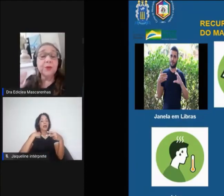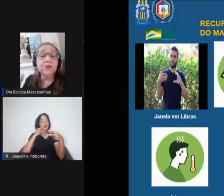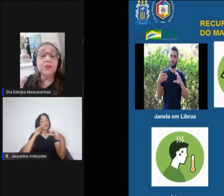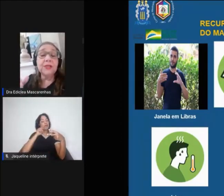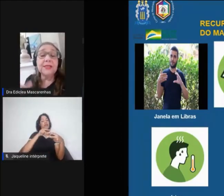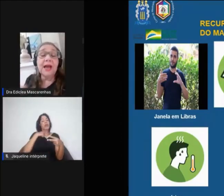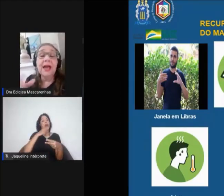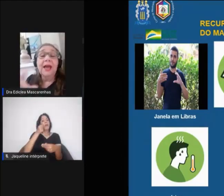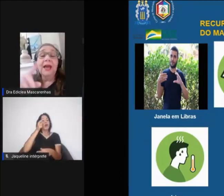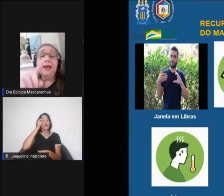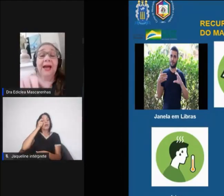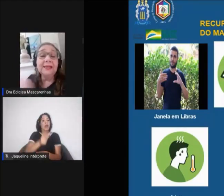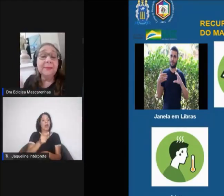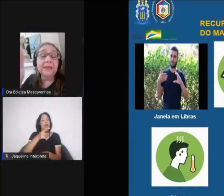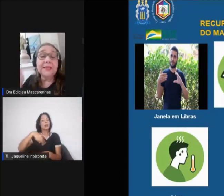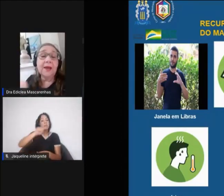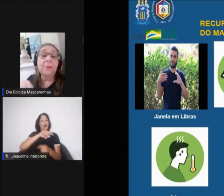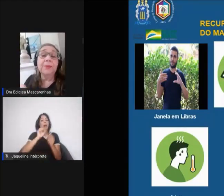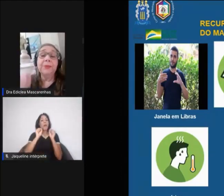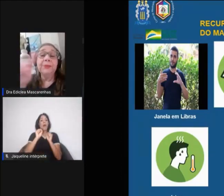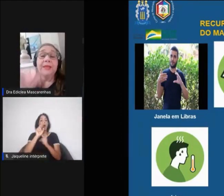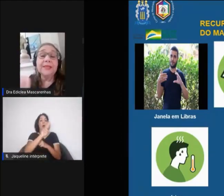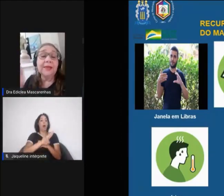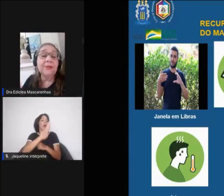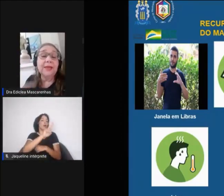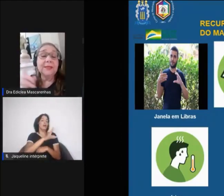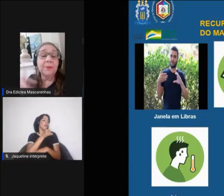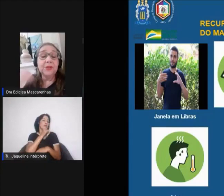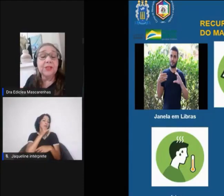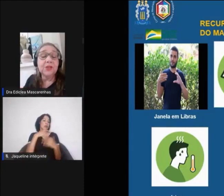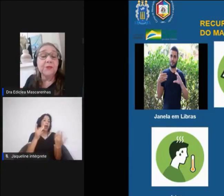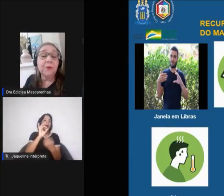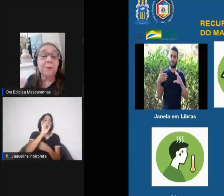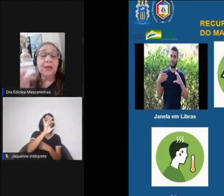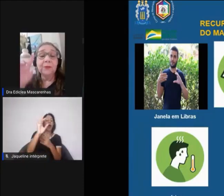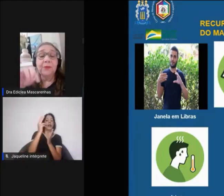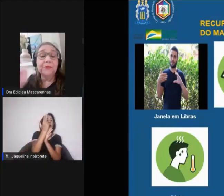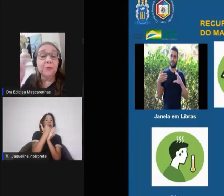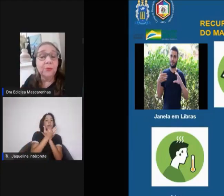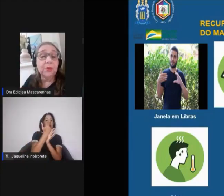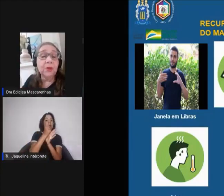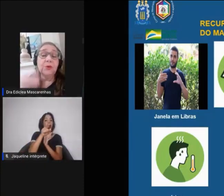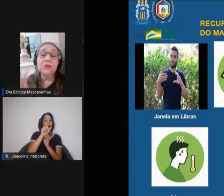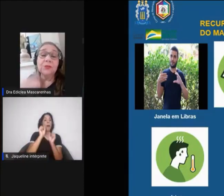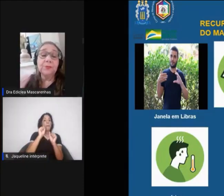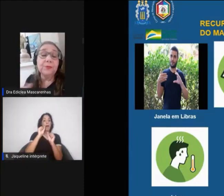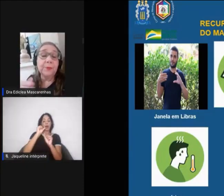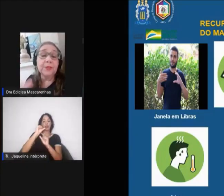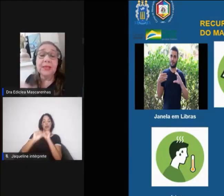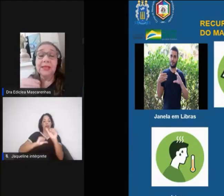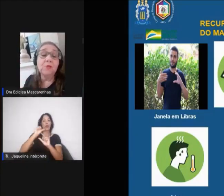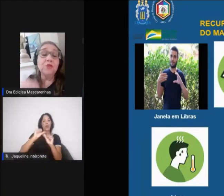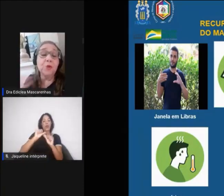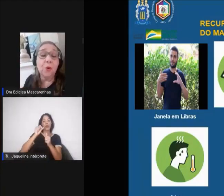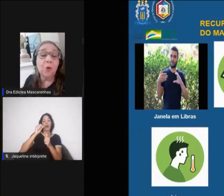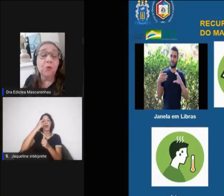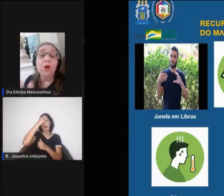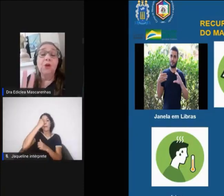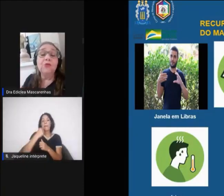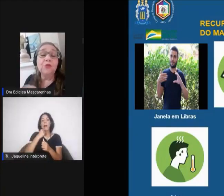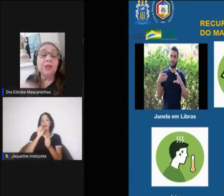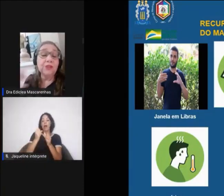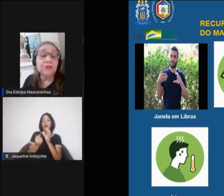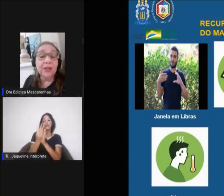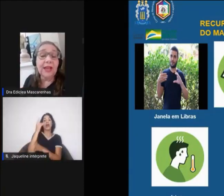porque a gente pode utilizar, por exemplo, o desenho desse pode se transformar numa figura onde você possa criar um